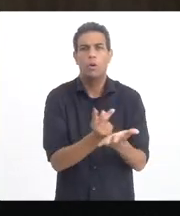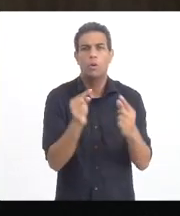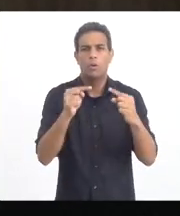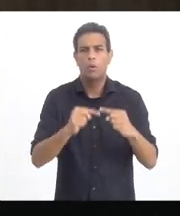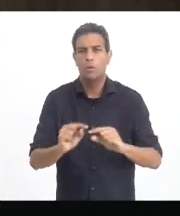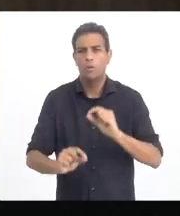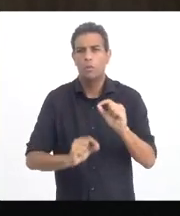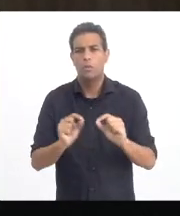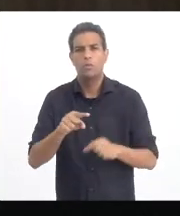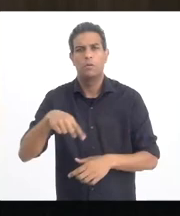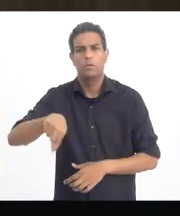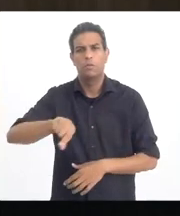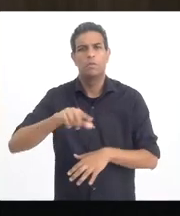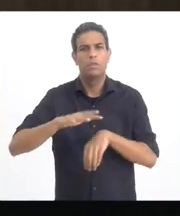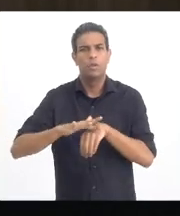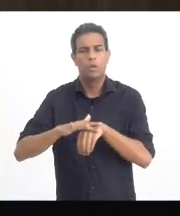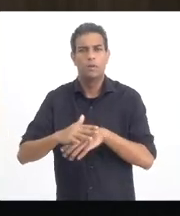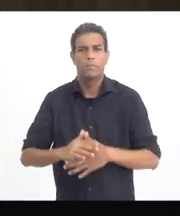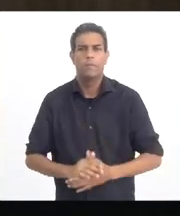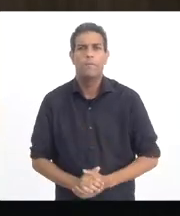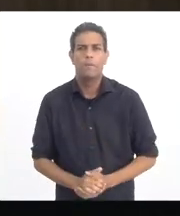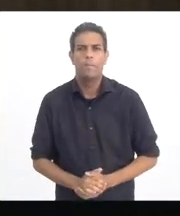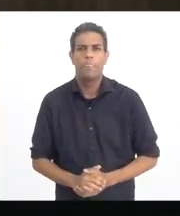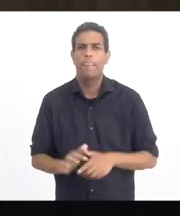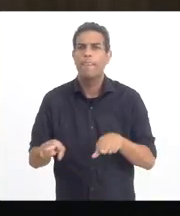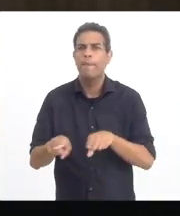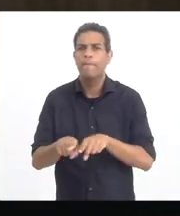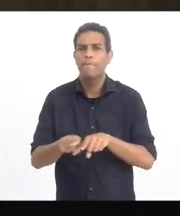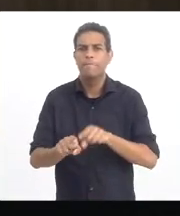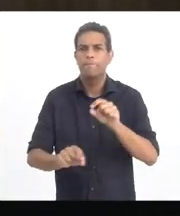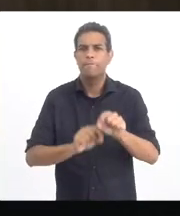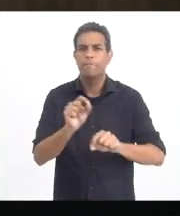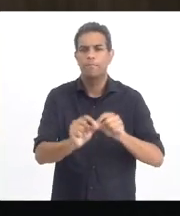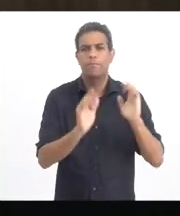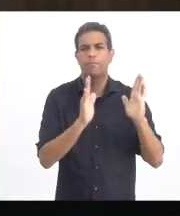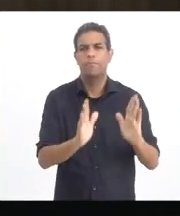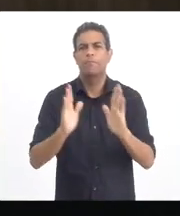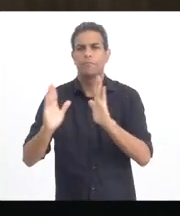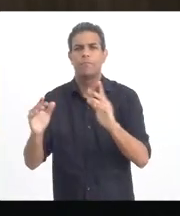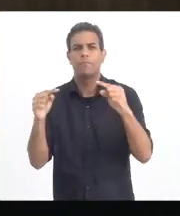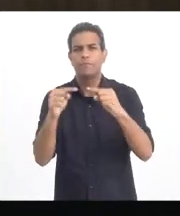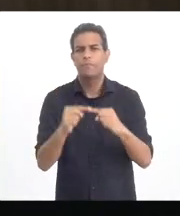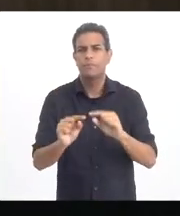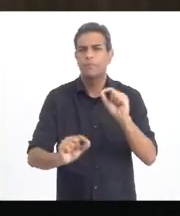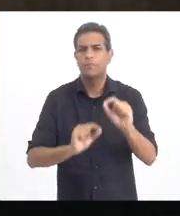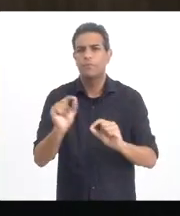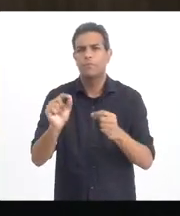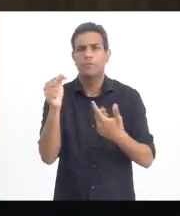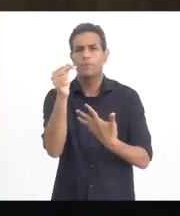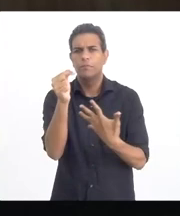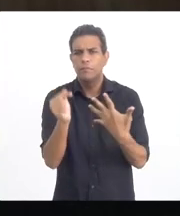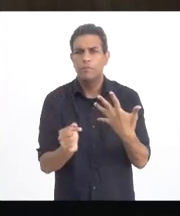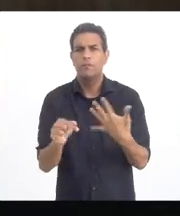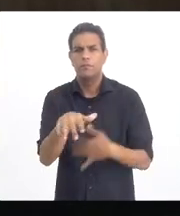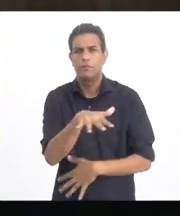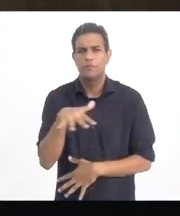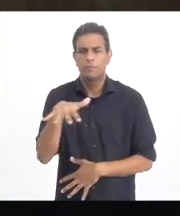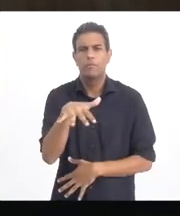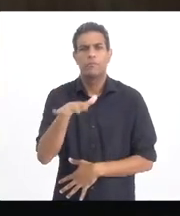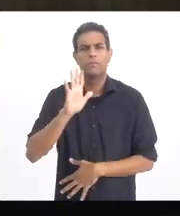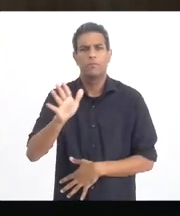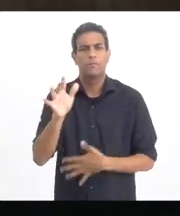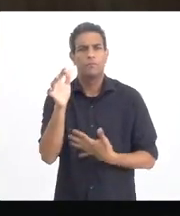ativa, quando adoece, bem como quando tem a sua mãe pensionista. Como muito bem apontado